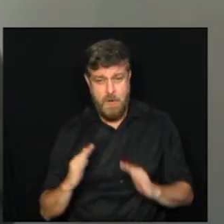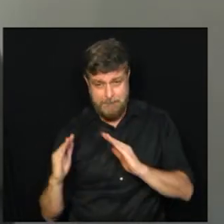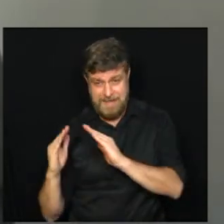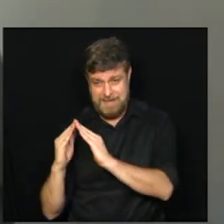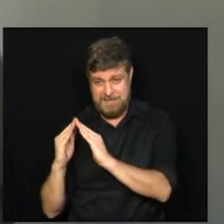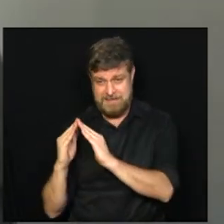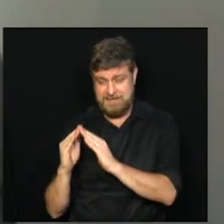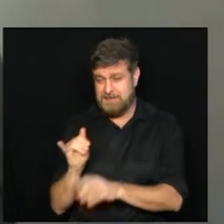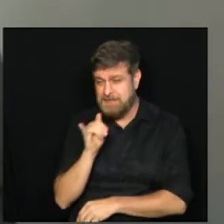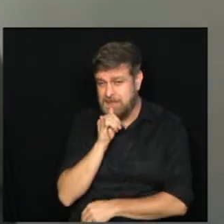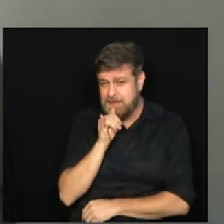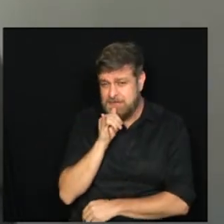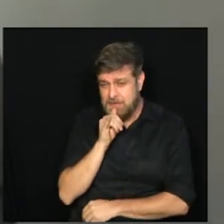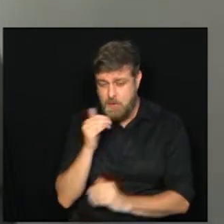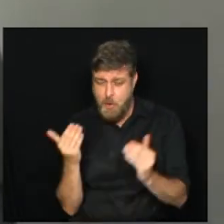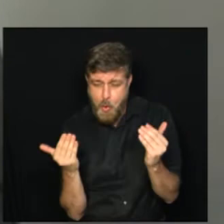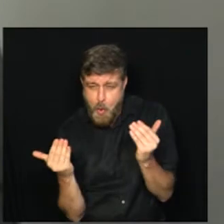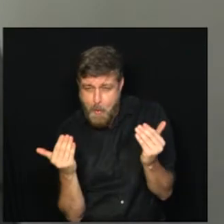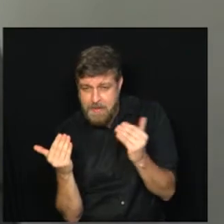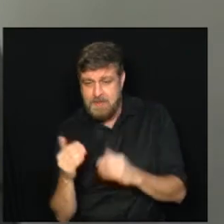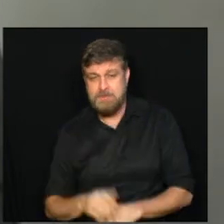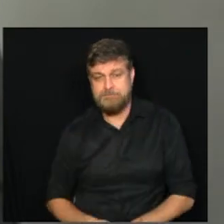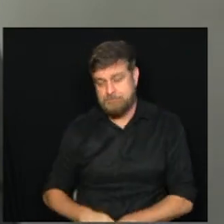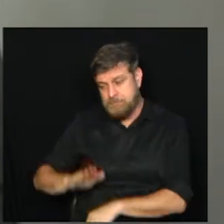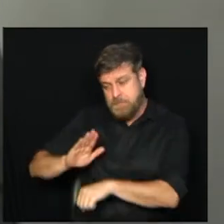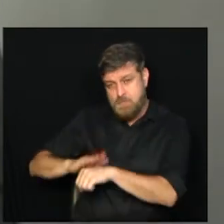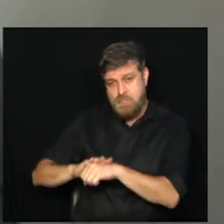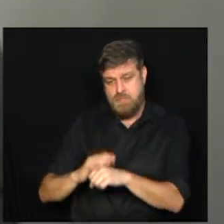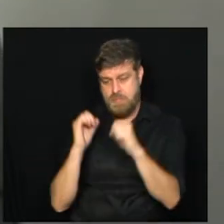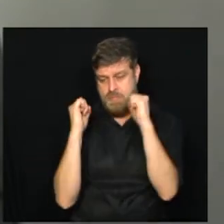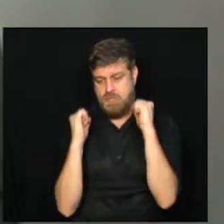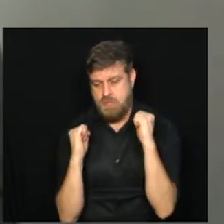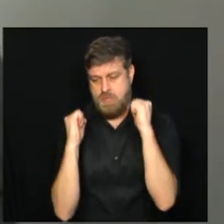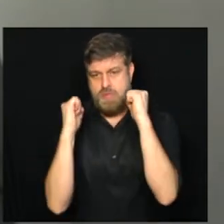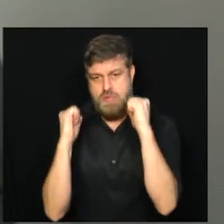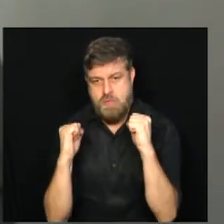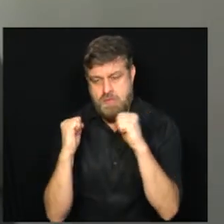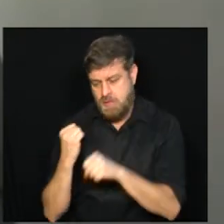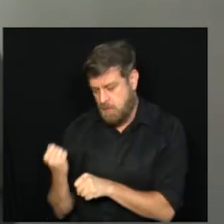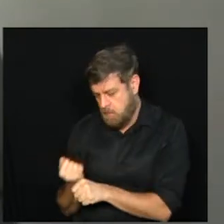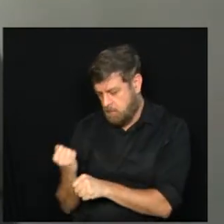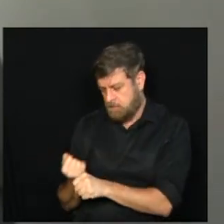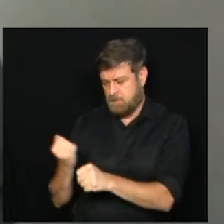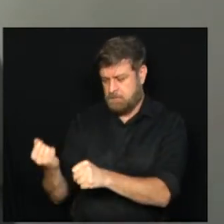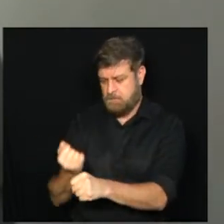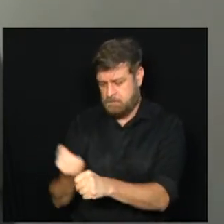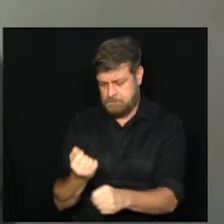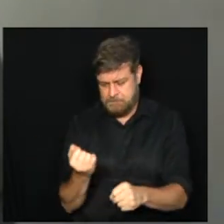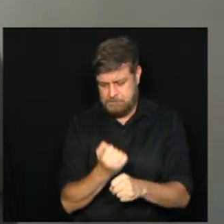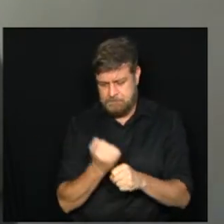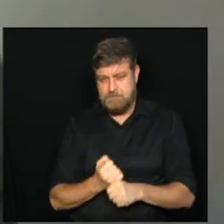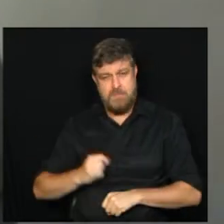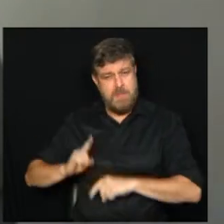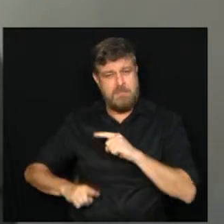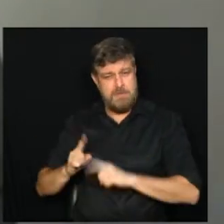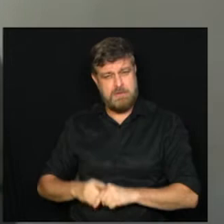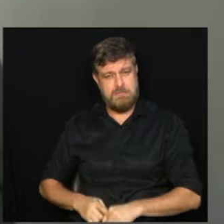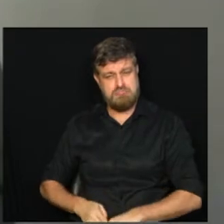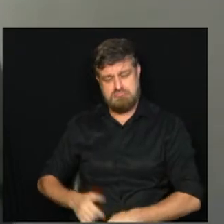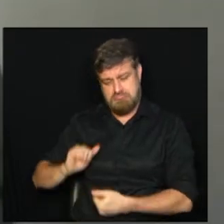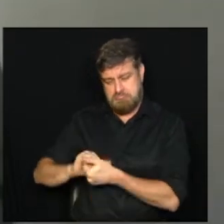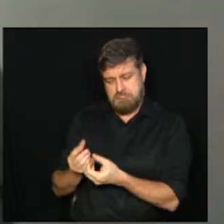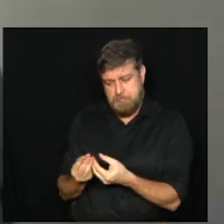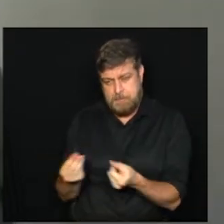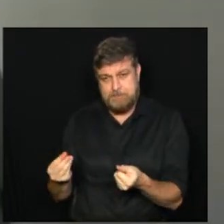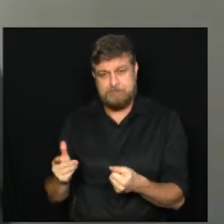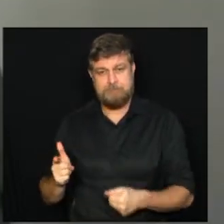Quando você faz uma casa com um alicerce bem feito, forte, com material bom, até